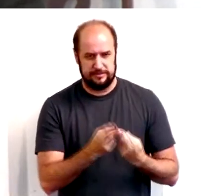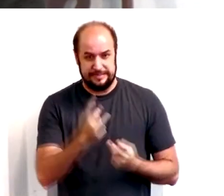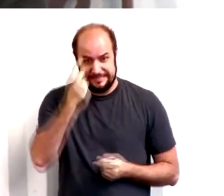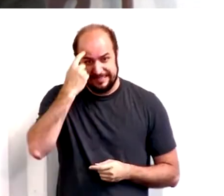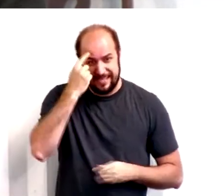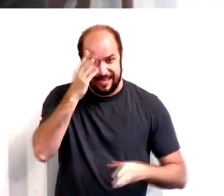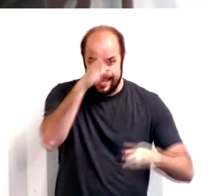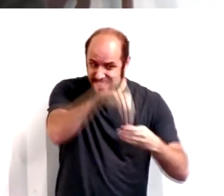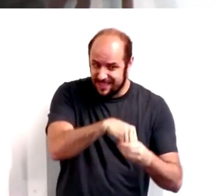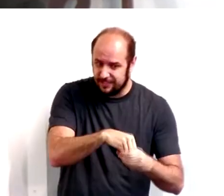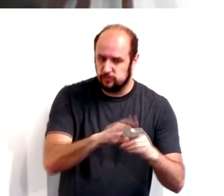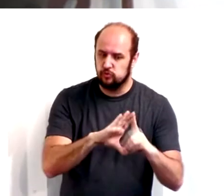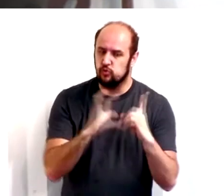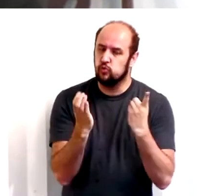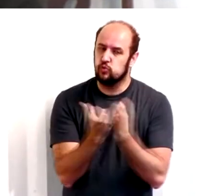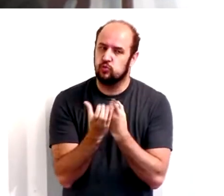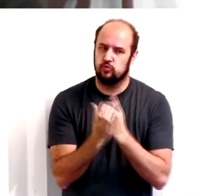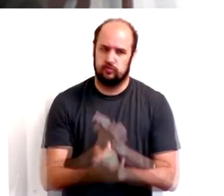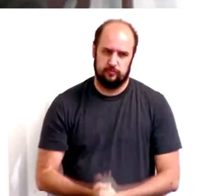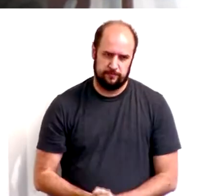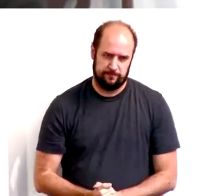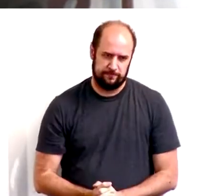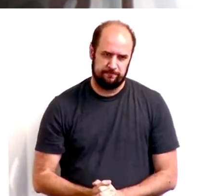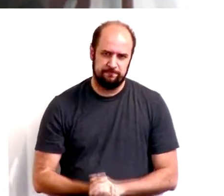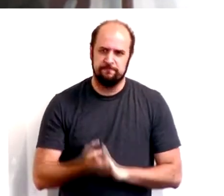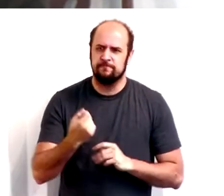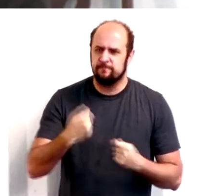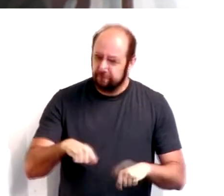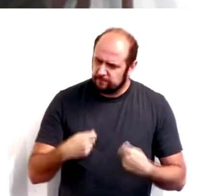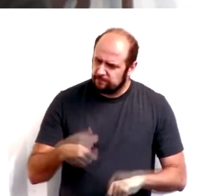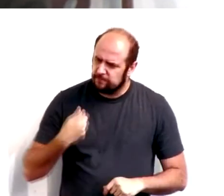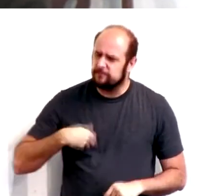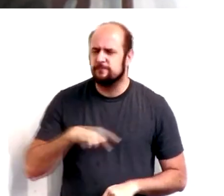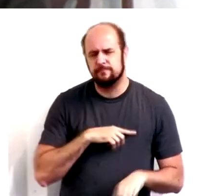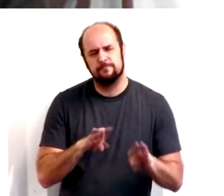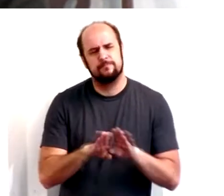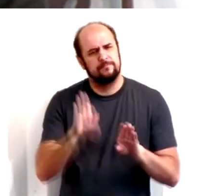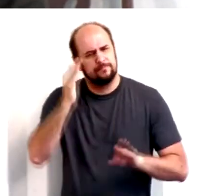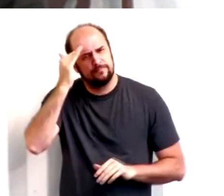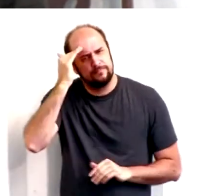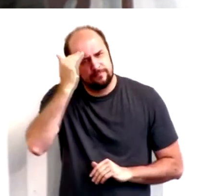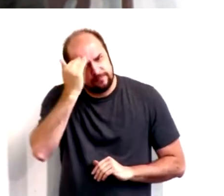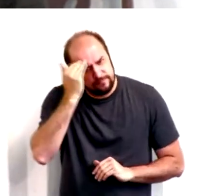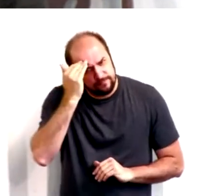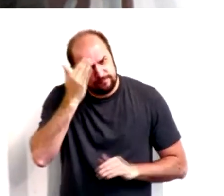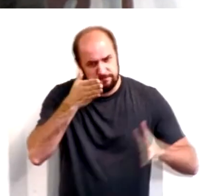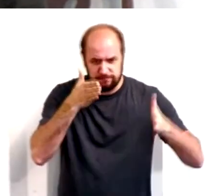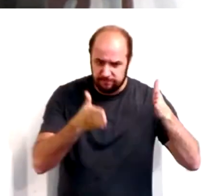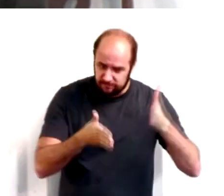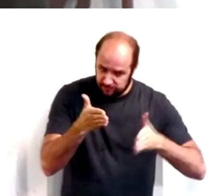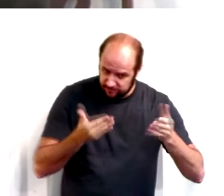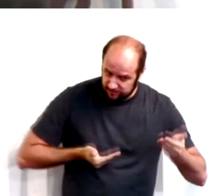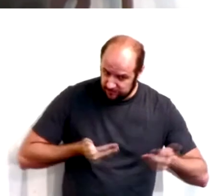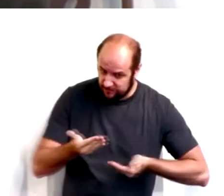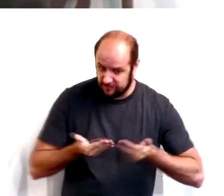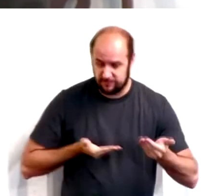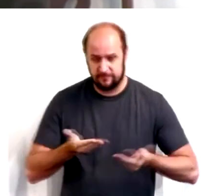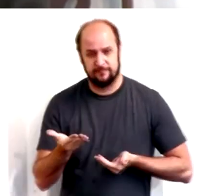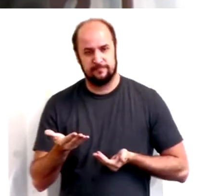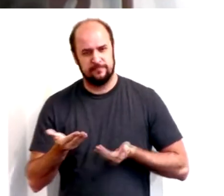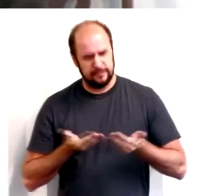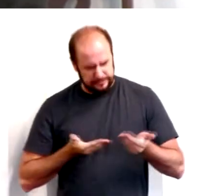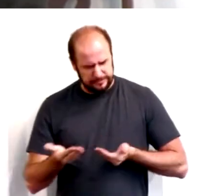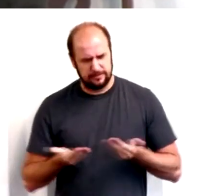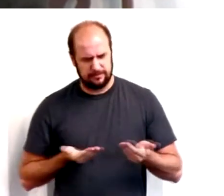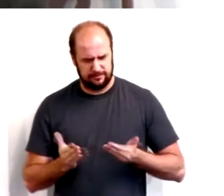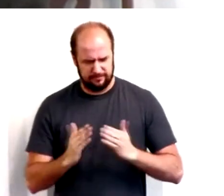ali, de culto a Deus. E nós temos que então entender que no momento que nós servimos